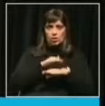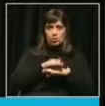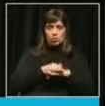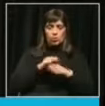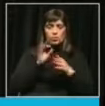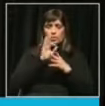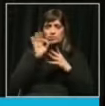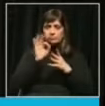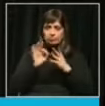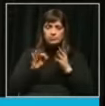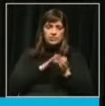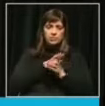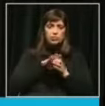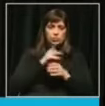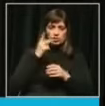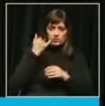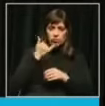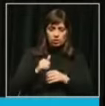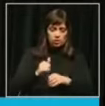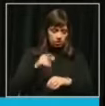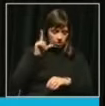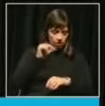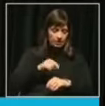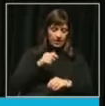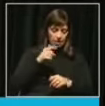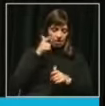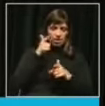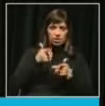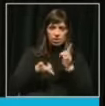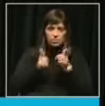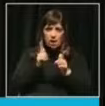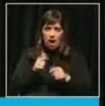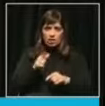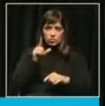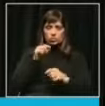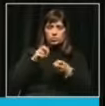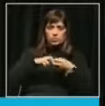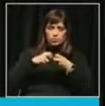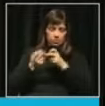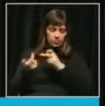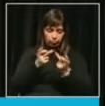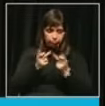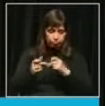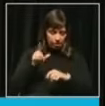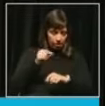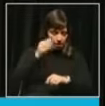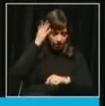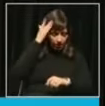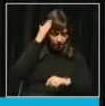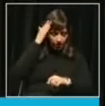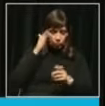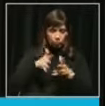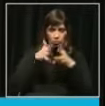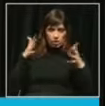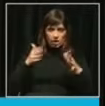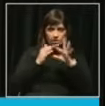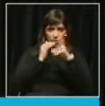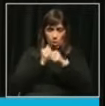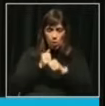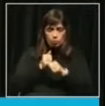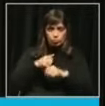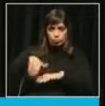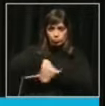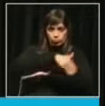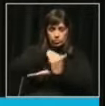conjunto ocorrências de violência tais como infecções disparos altercações bem como o número crescente de roubos na via pública